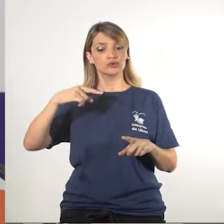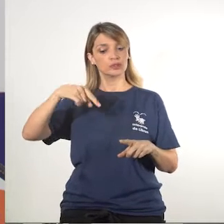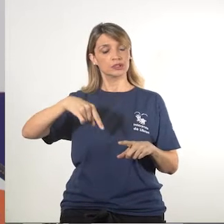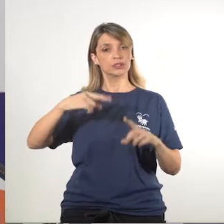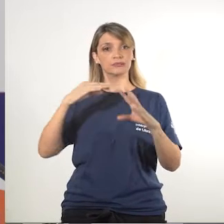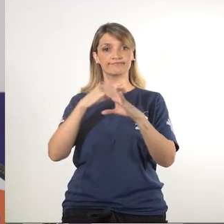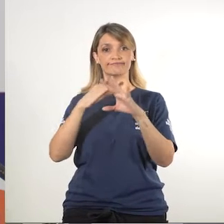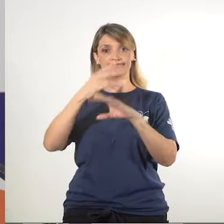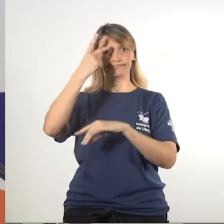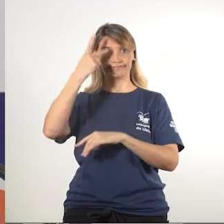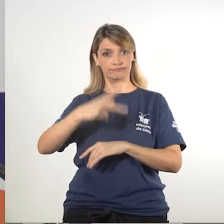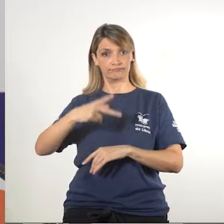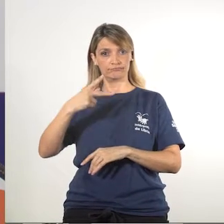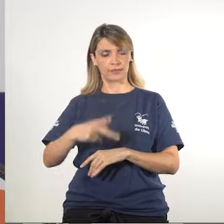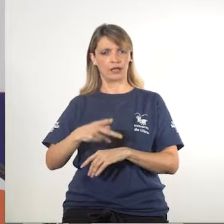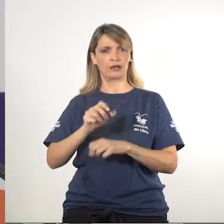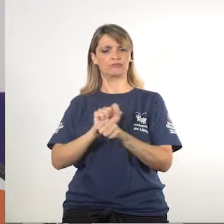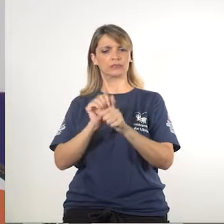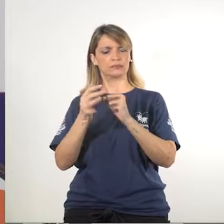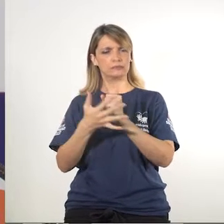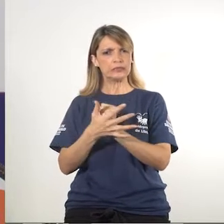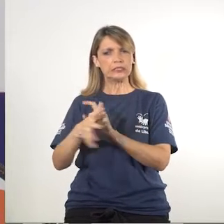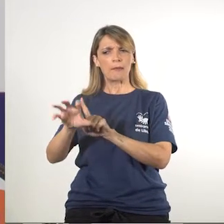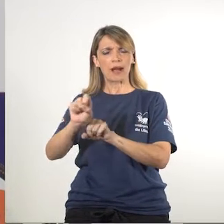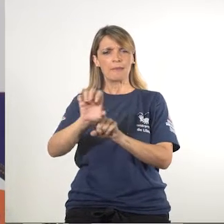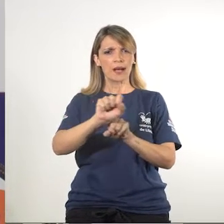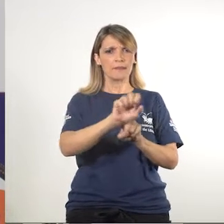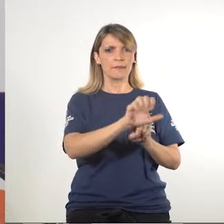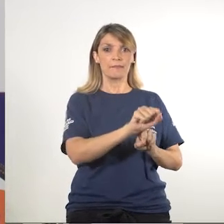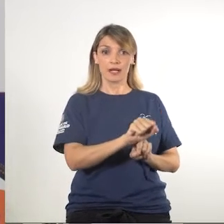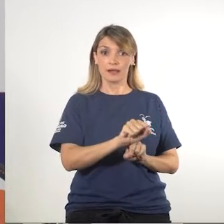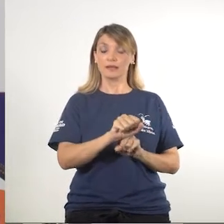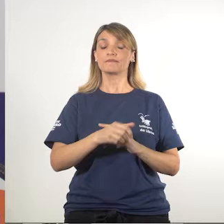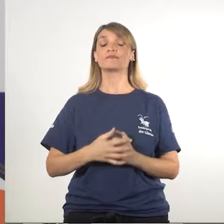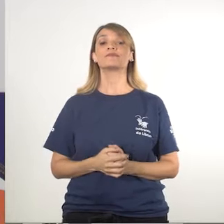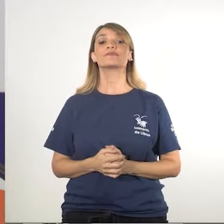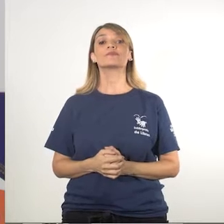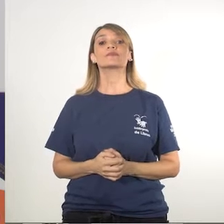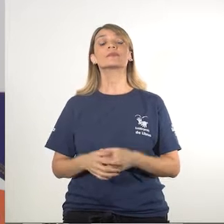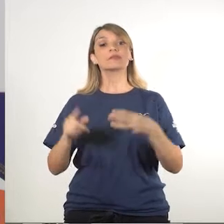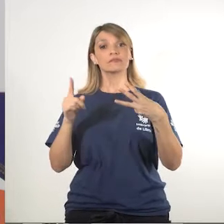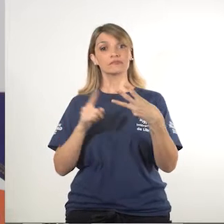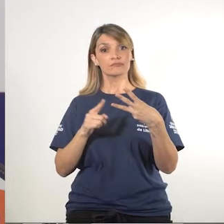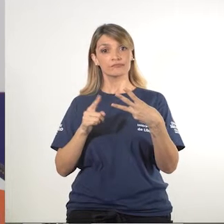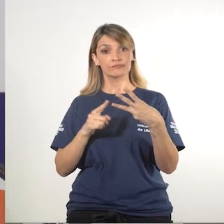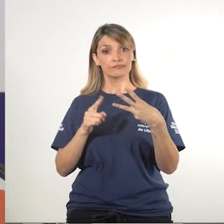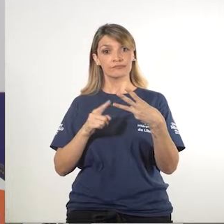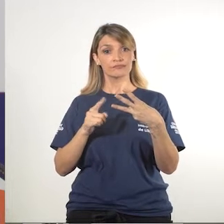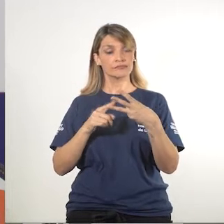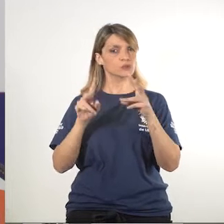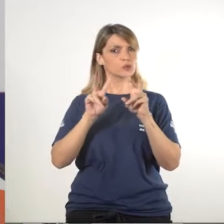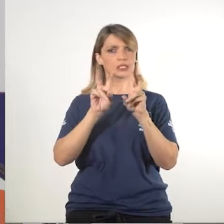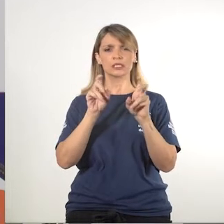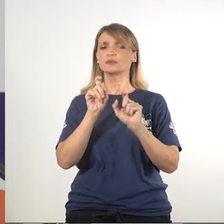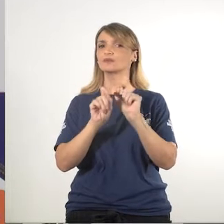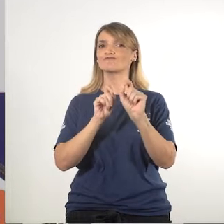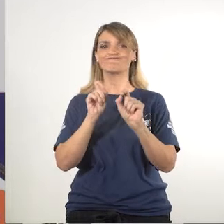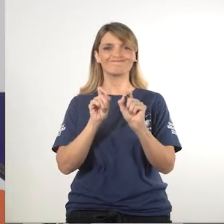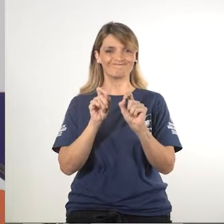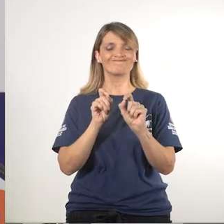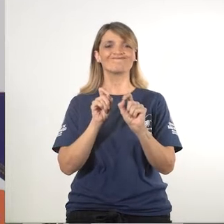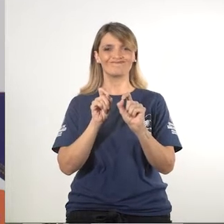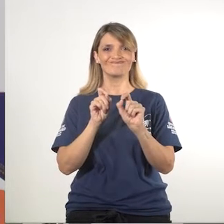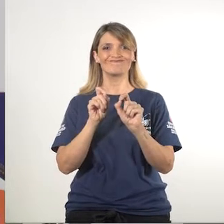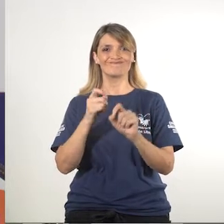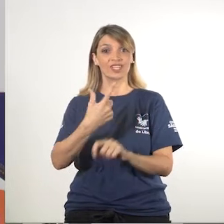cidade em relação à pandemia do coronavírus. E queríamos também tratar de um tema importante, que